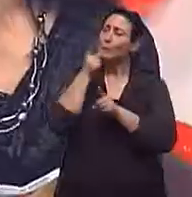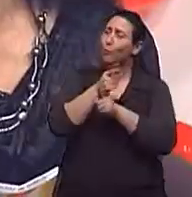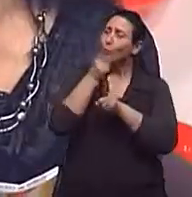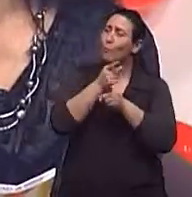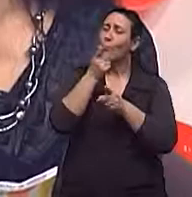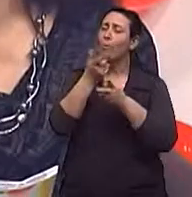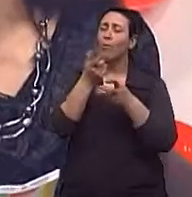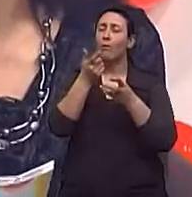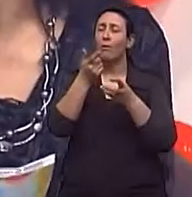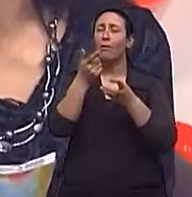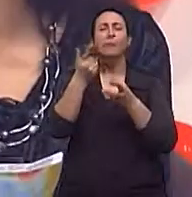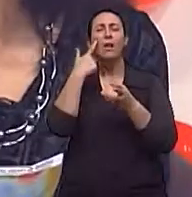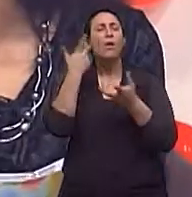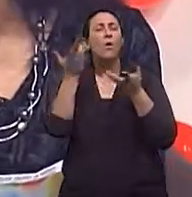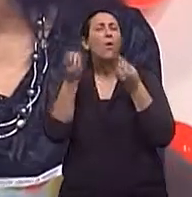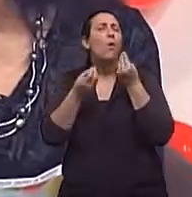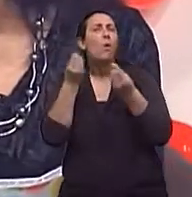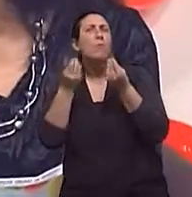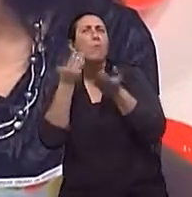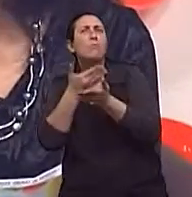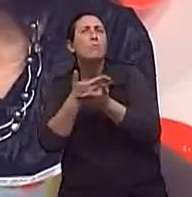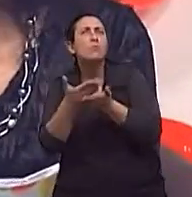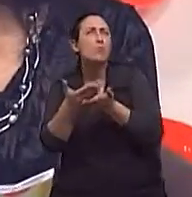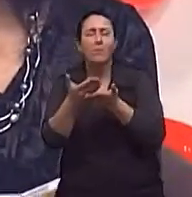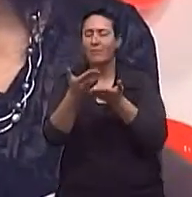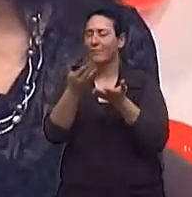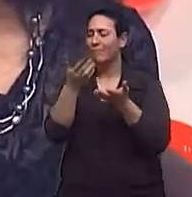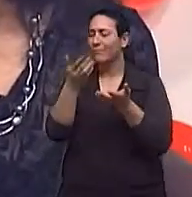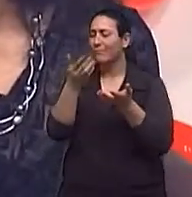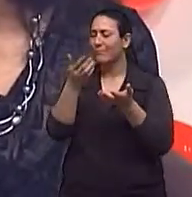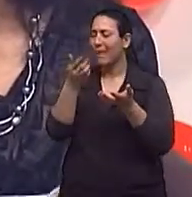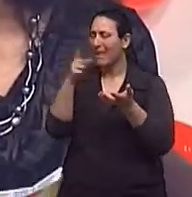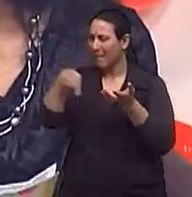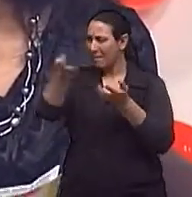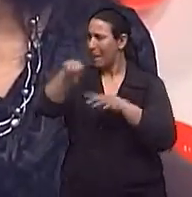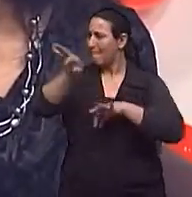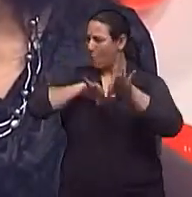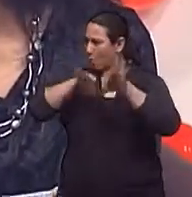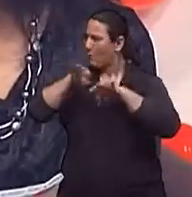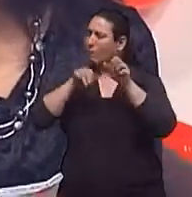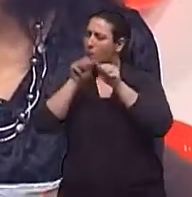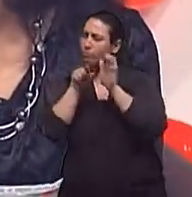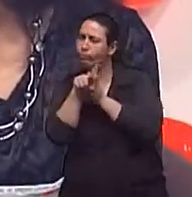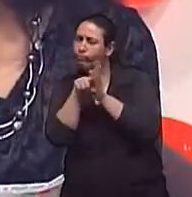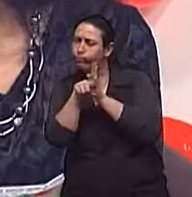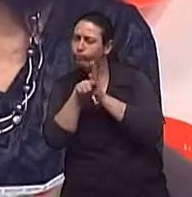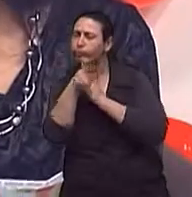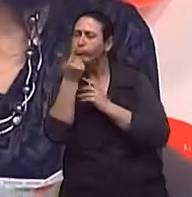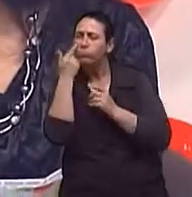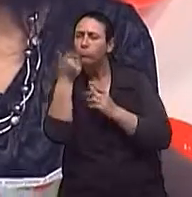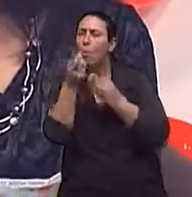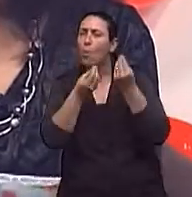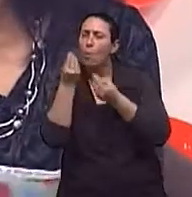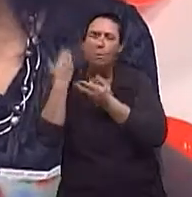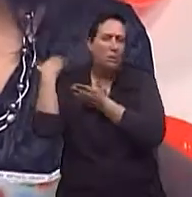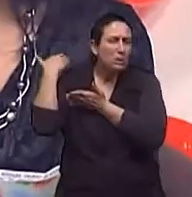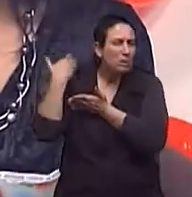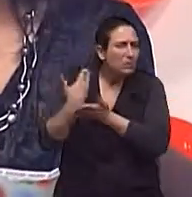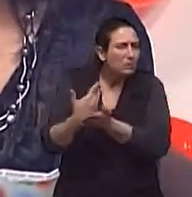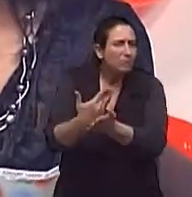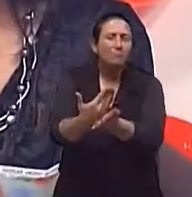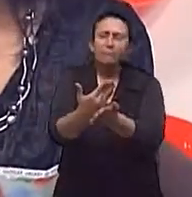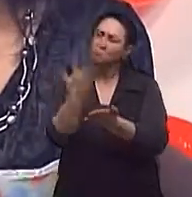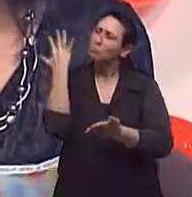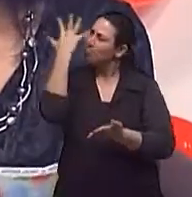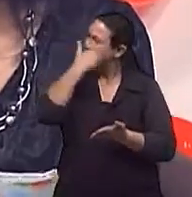de que a onde é que começou e que o esses projetos fazem e acolhe isso é